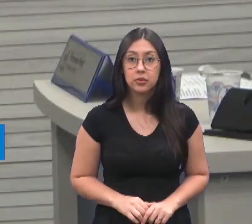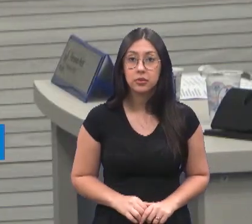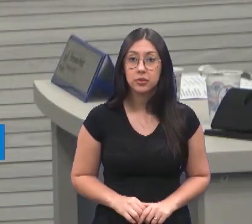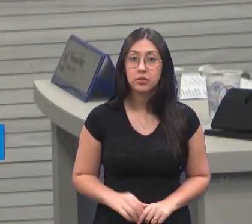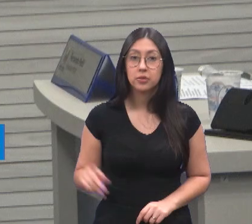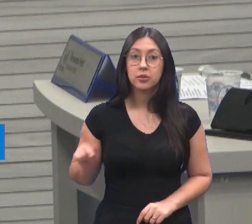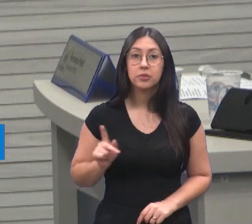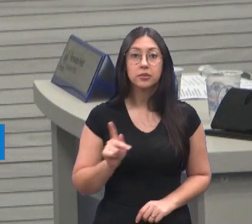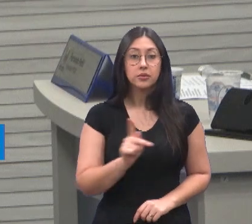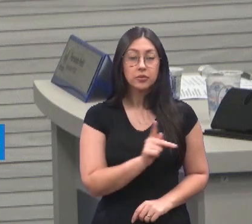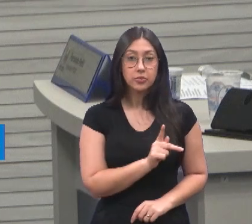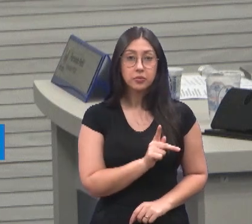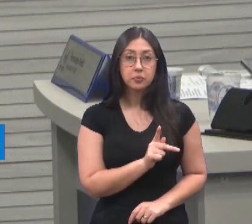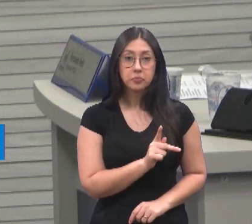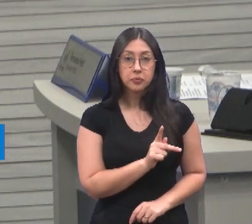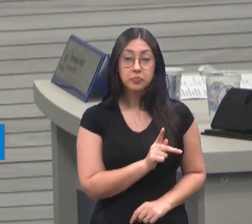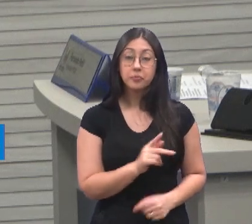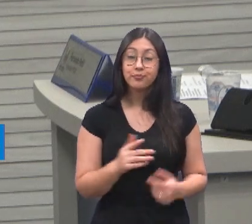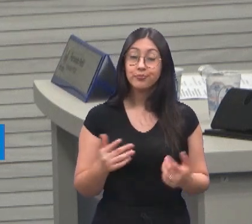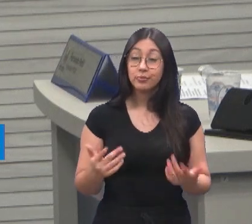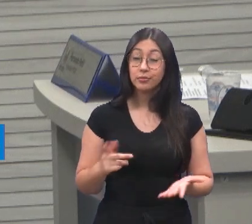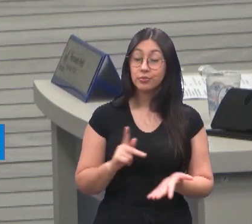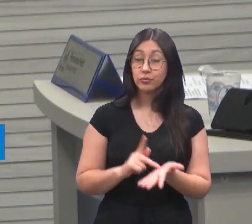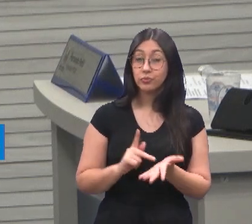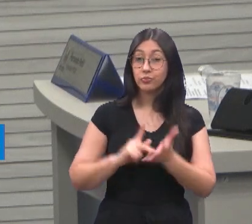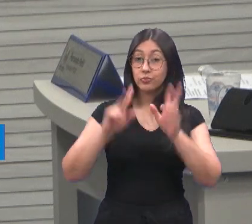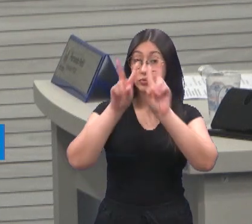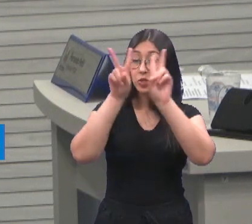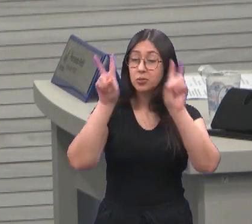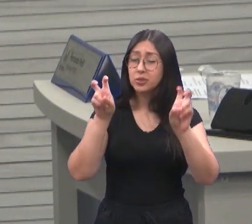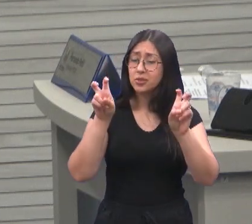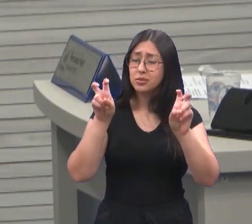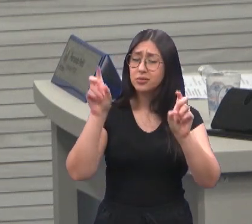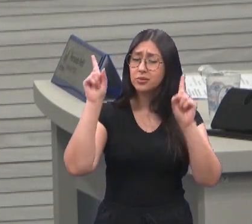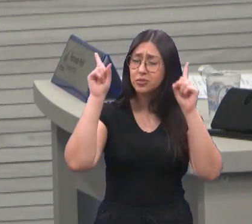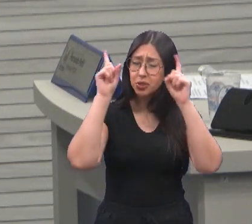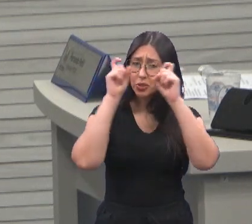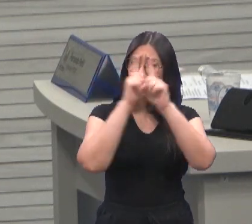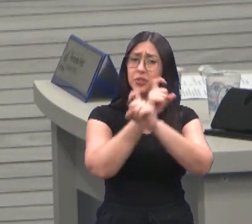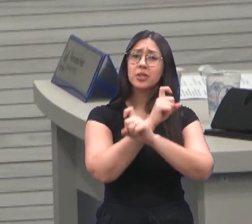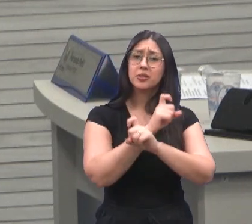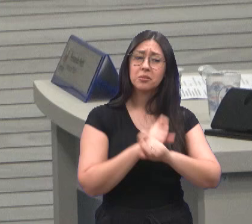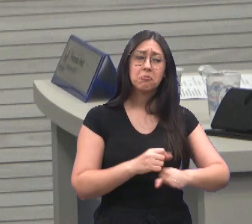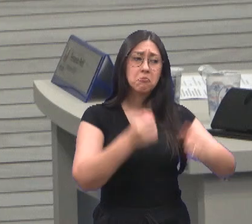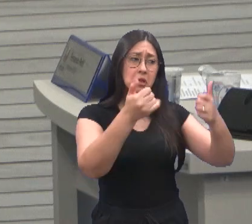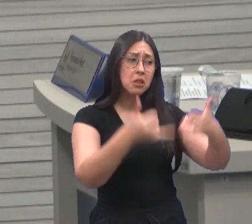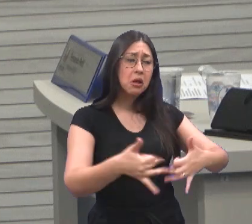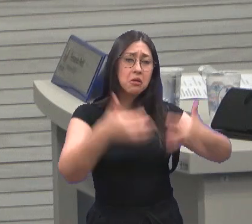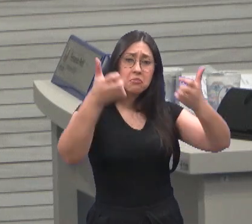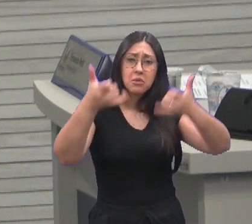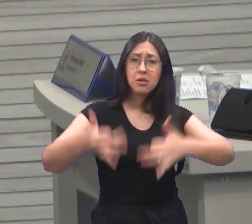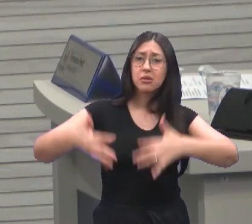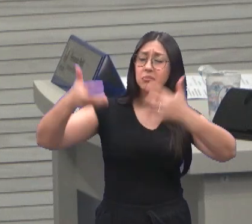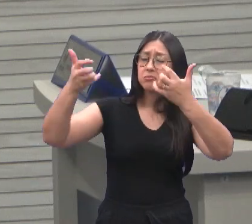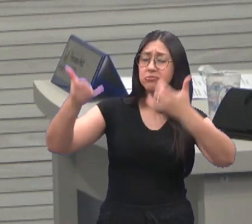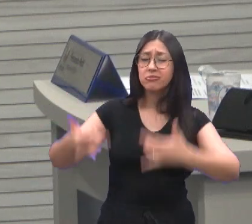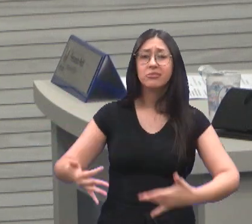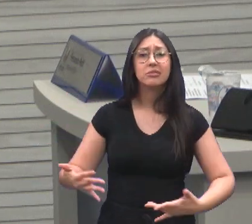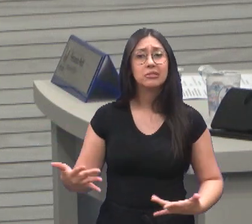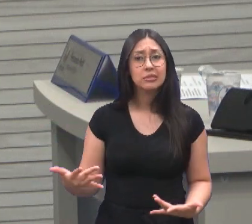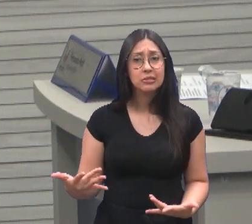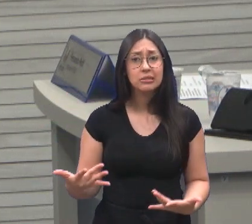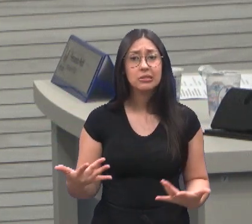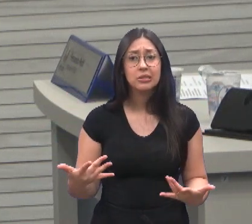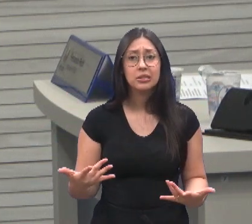Presidente, realmente um tema extremamente sensível. Todos os relatos que foram feitos aqui são de